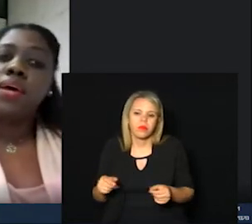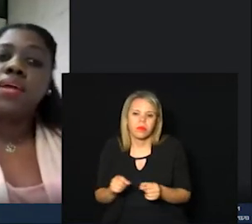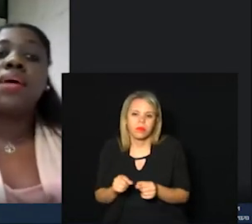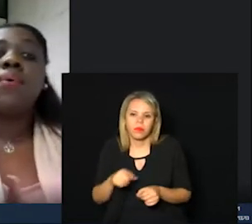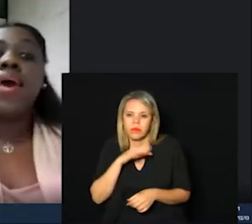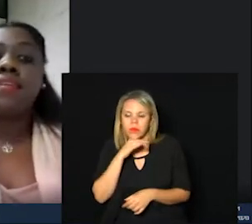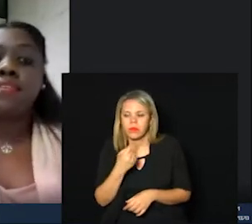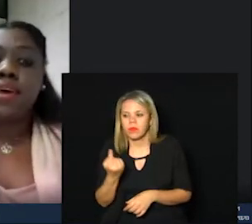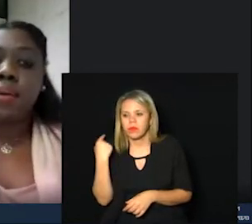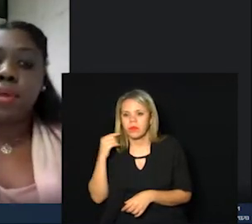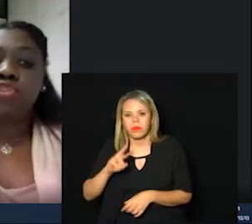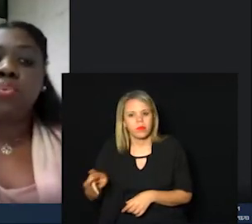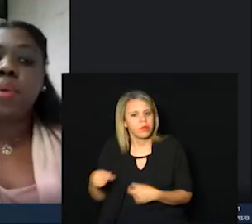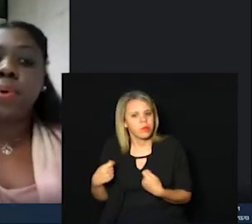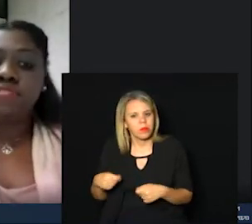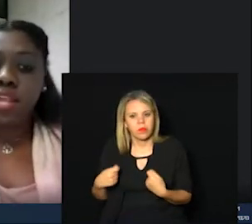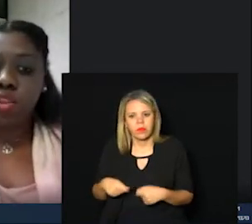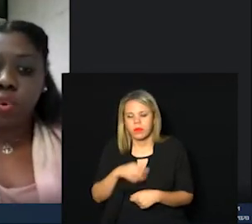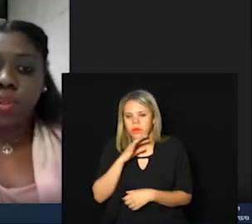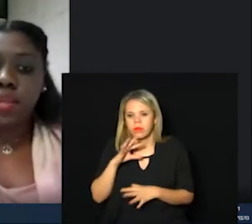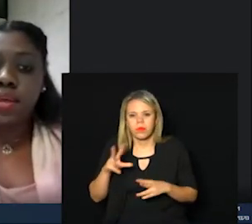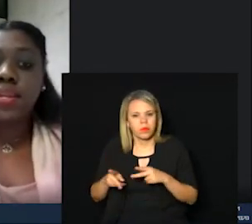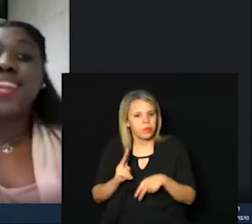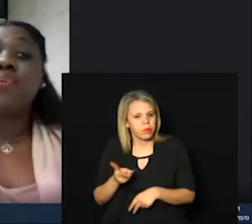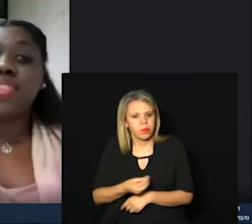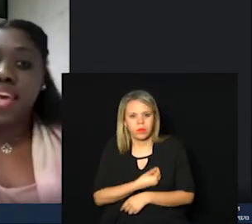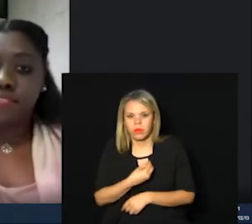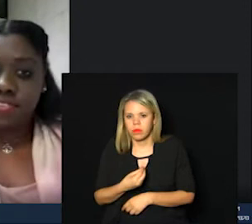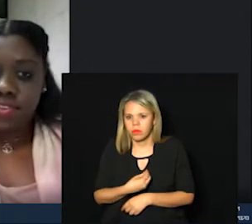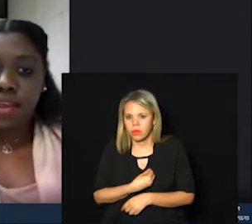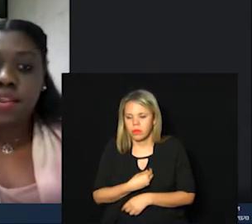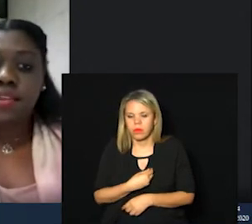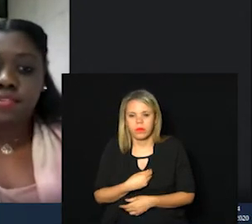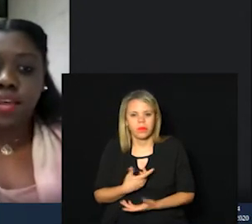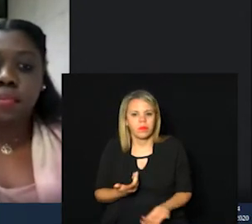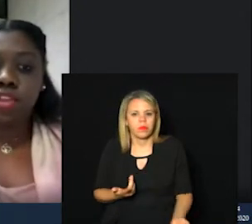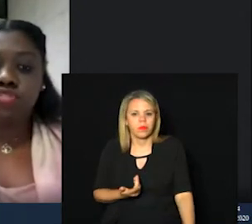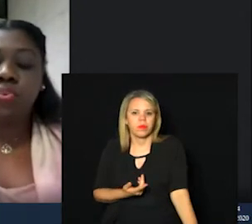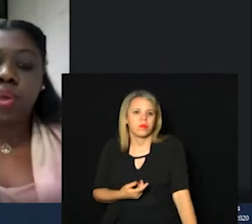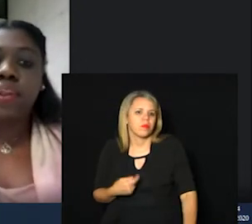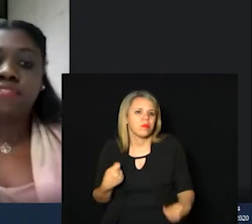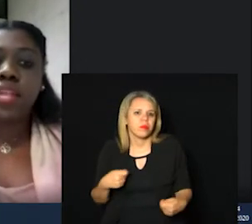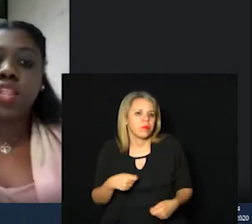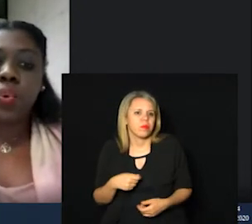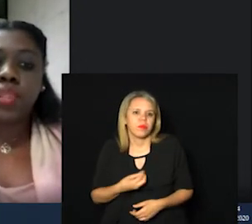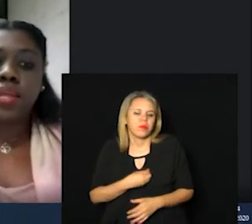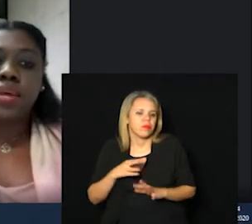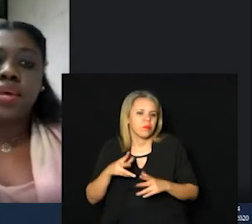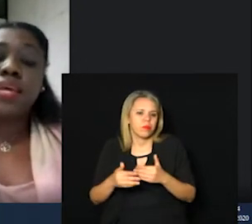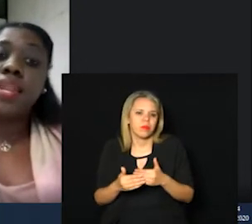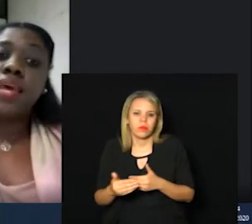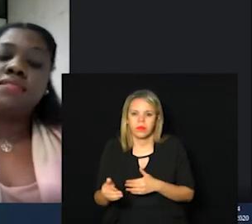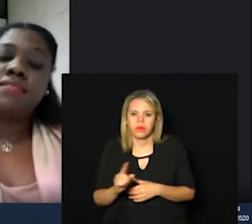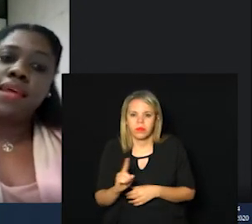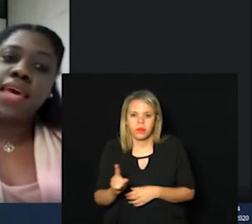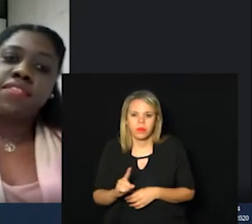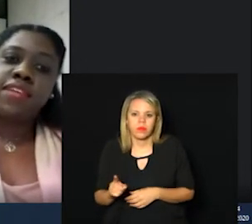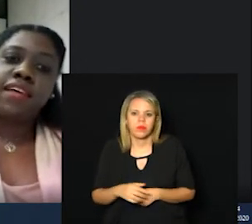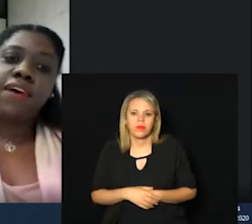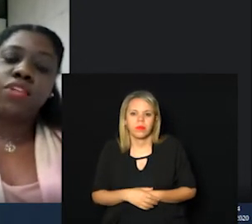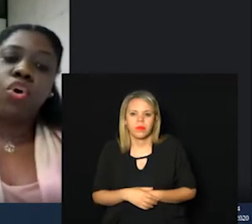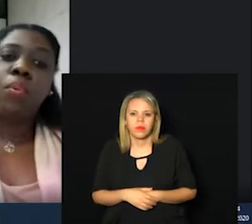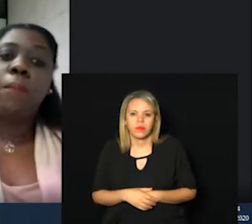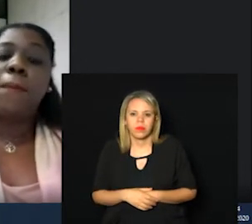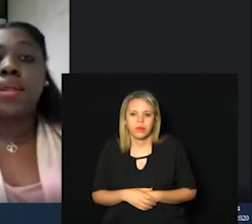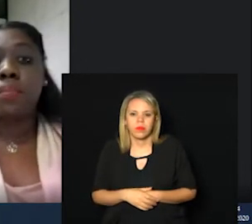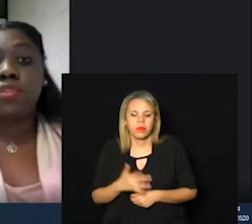ruim não é necessariamente ruim para a vida toda, não deve ser necessariamente ruim para a vida toda, e nem deve ser